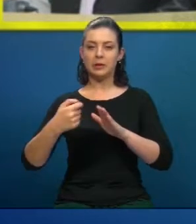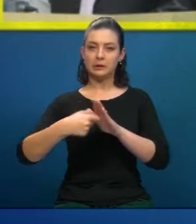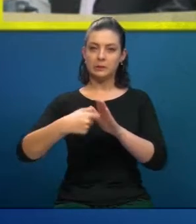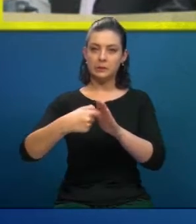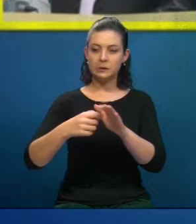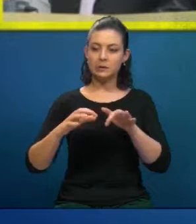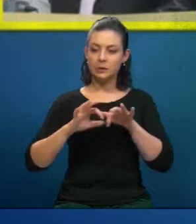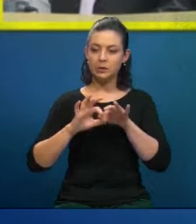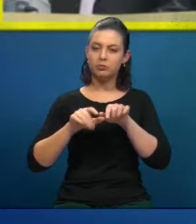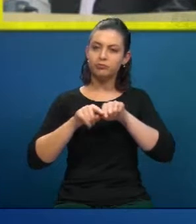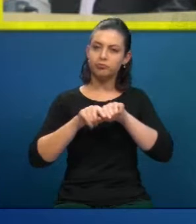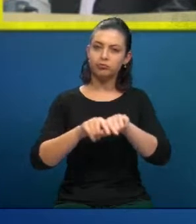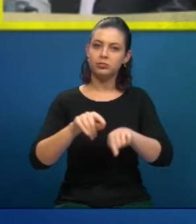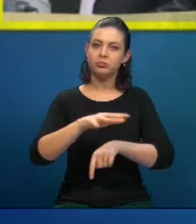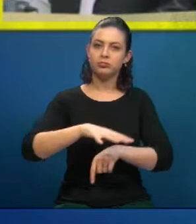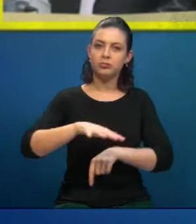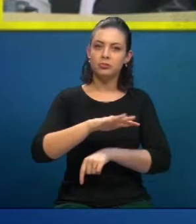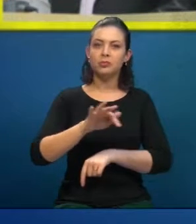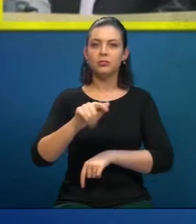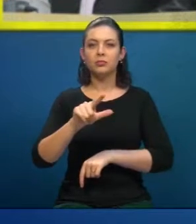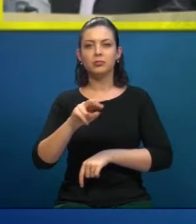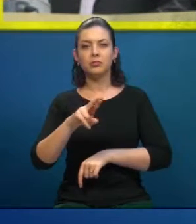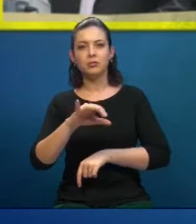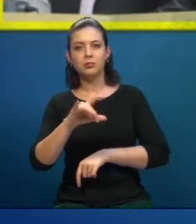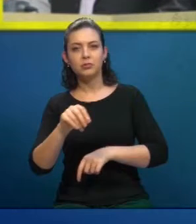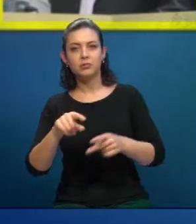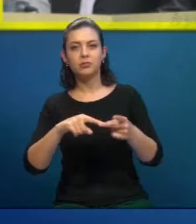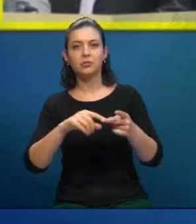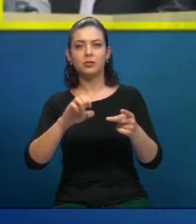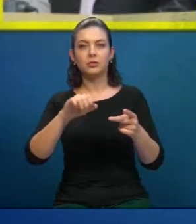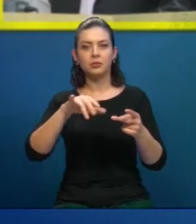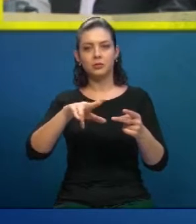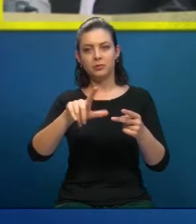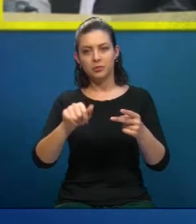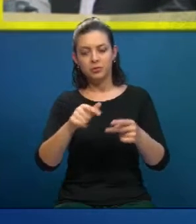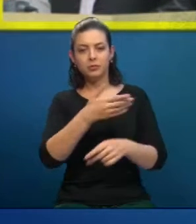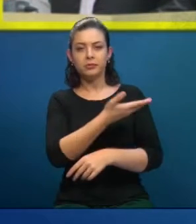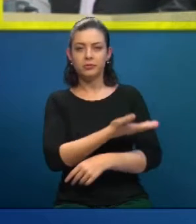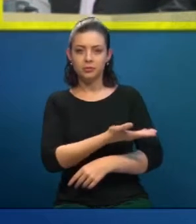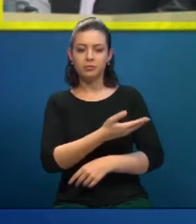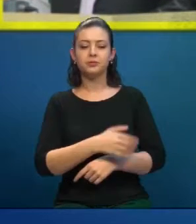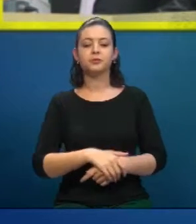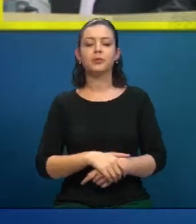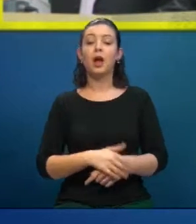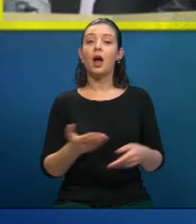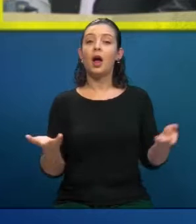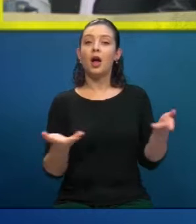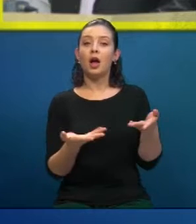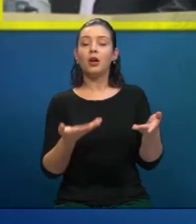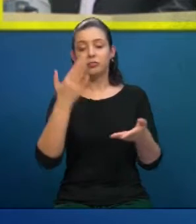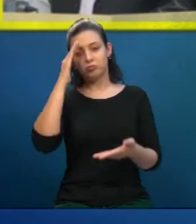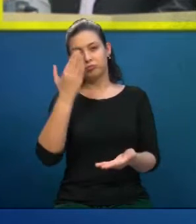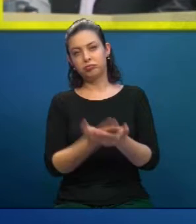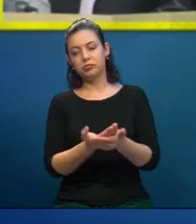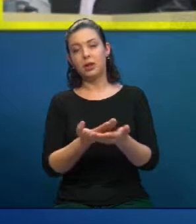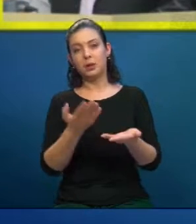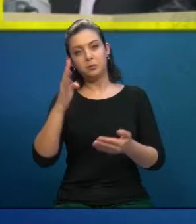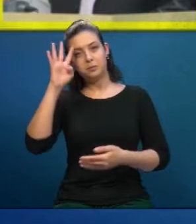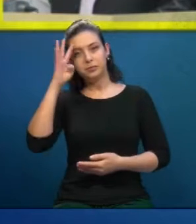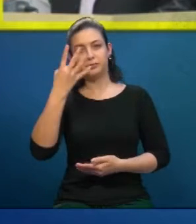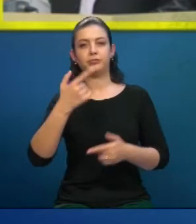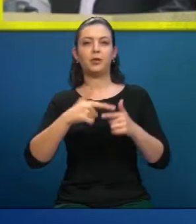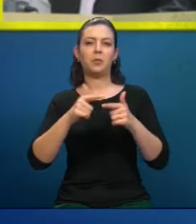em defesa da região do forte jardim milha eu tive acompanhando o pai ouvir que dessa vez eu acredito que vai sanar né